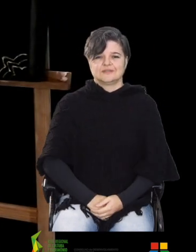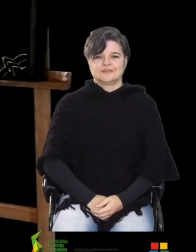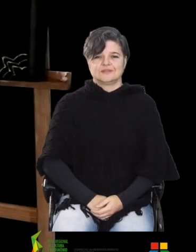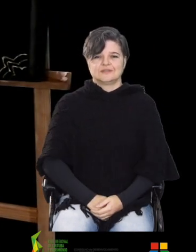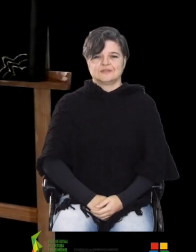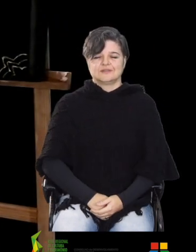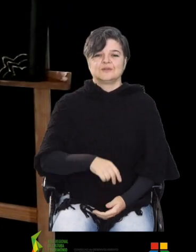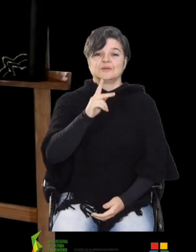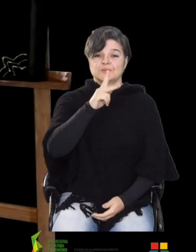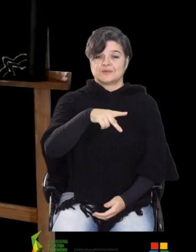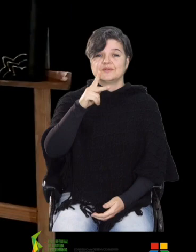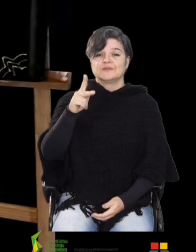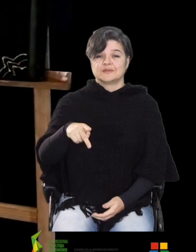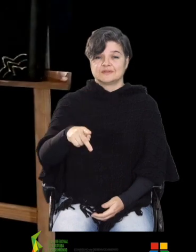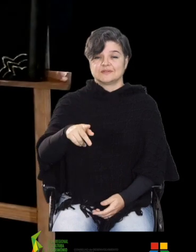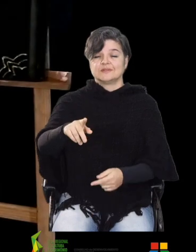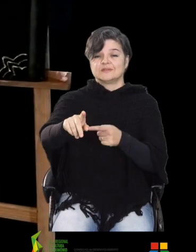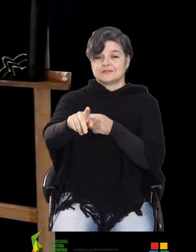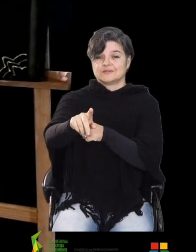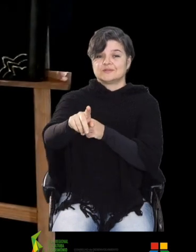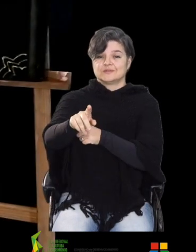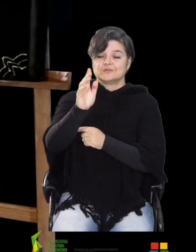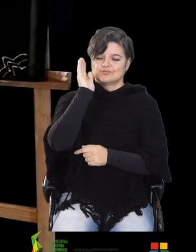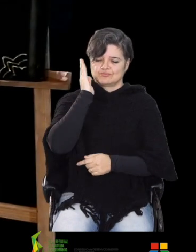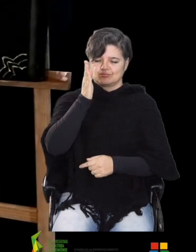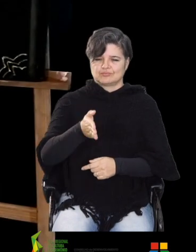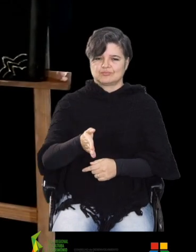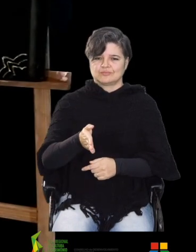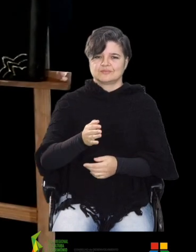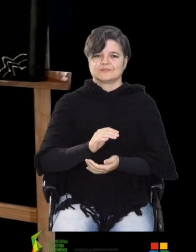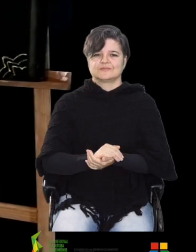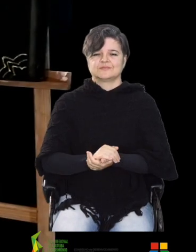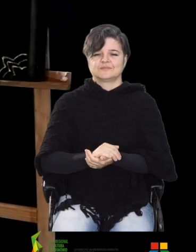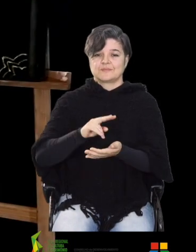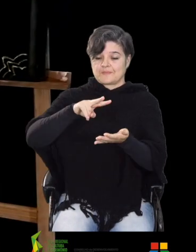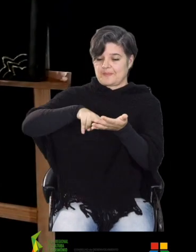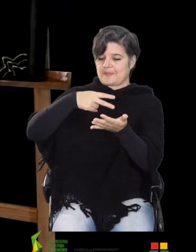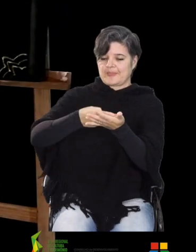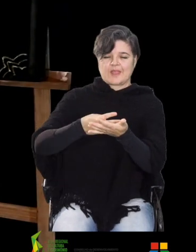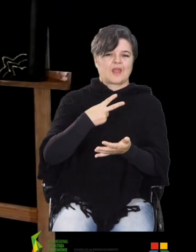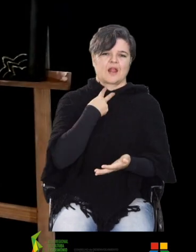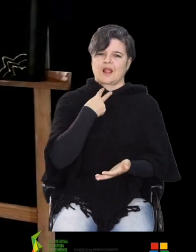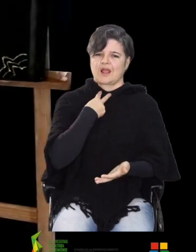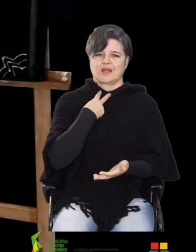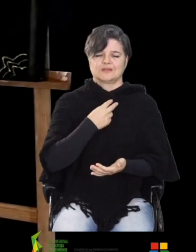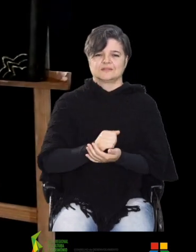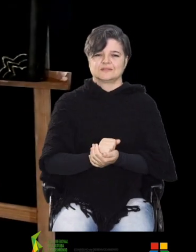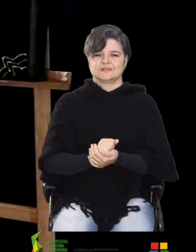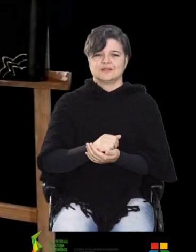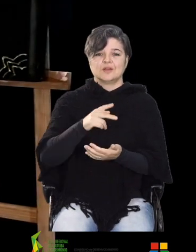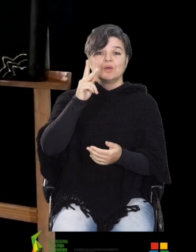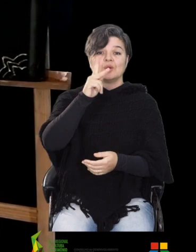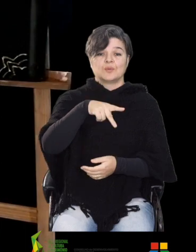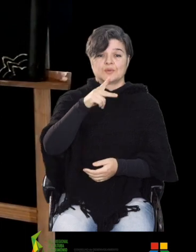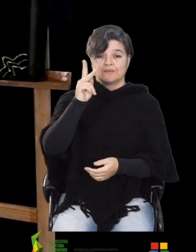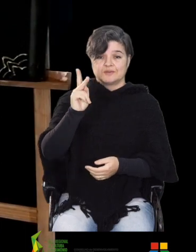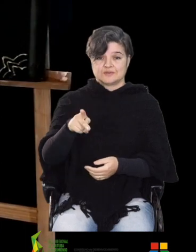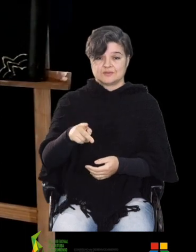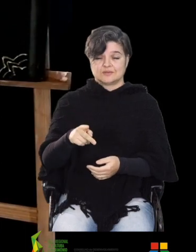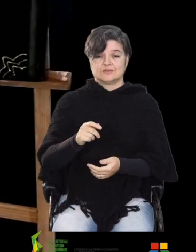o mestre com dois uma das duas pernas sem cair em e o mestre